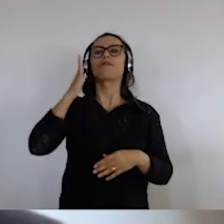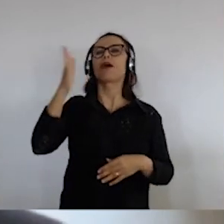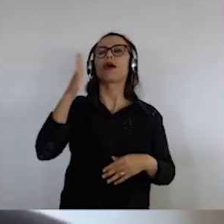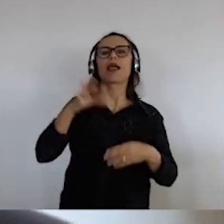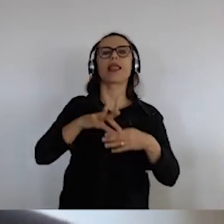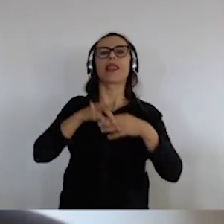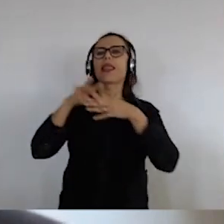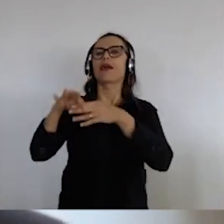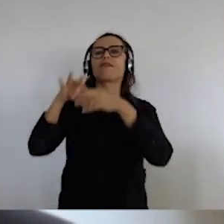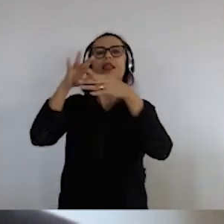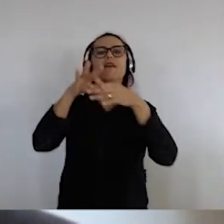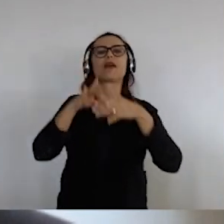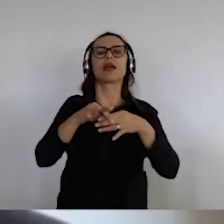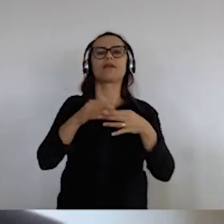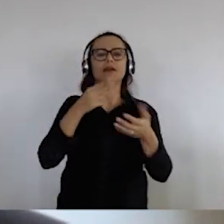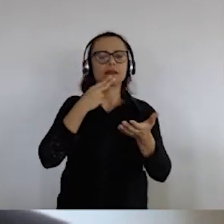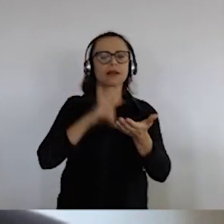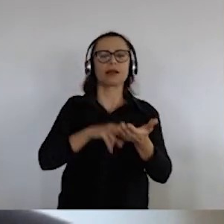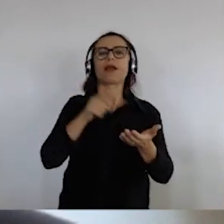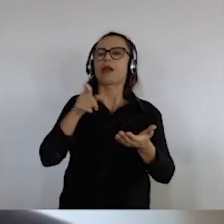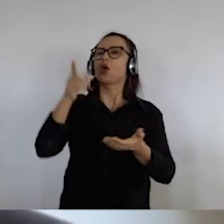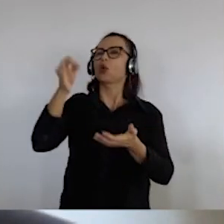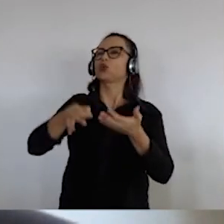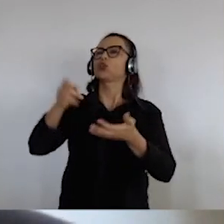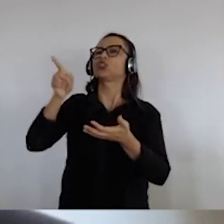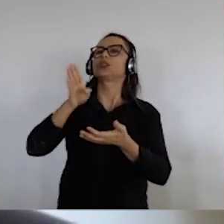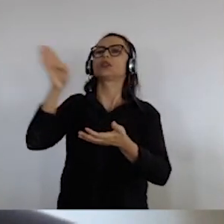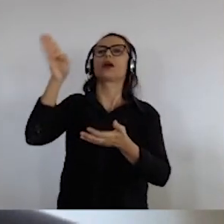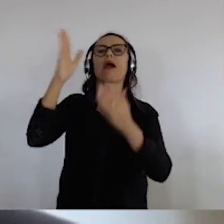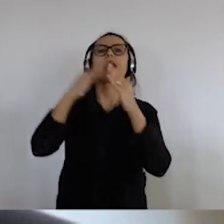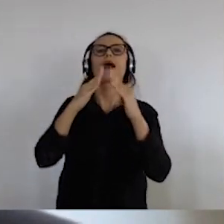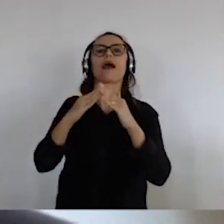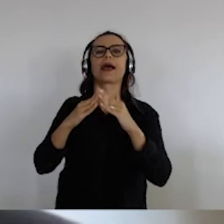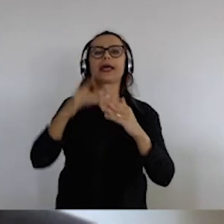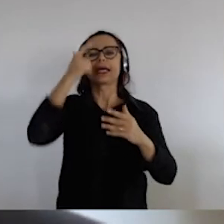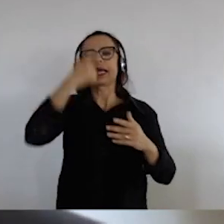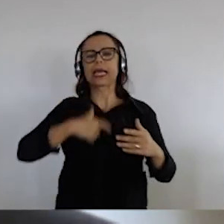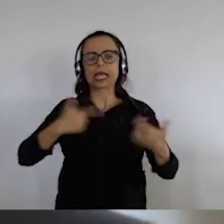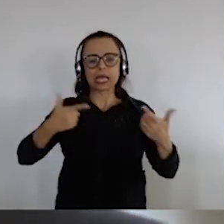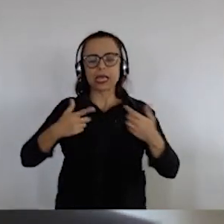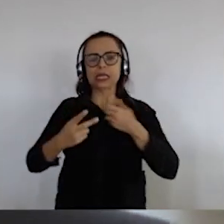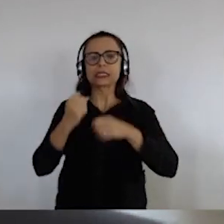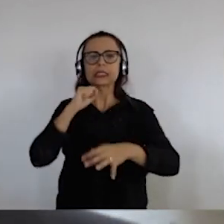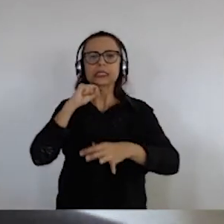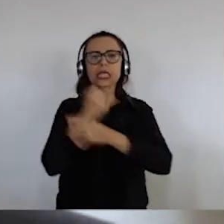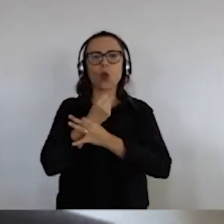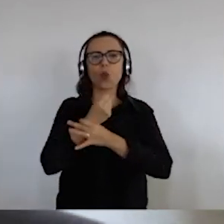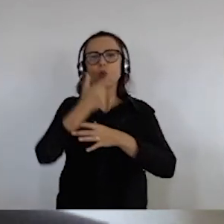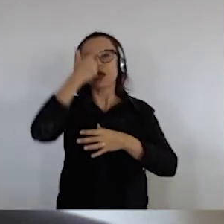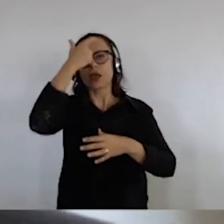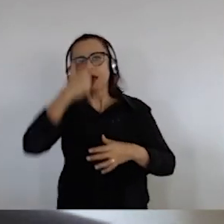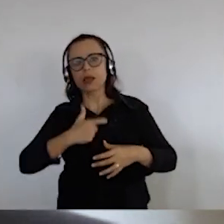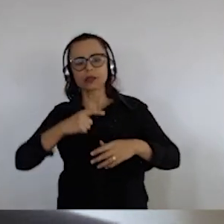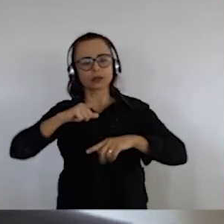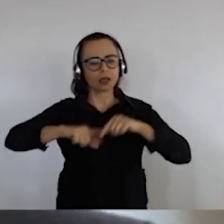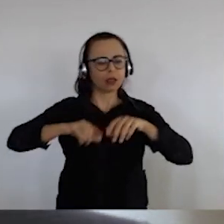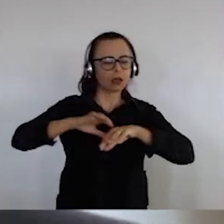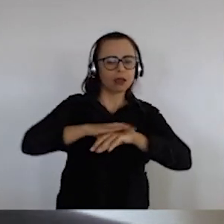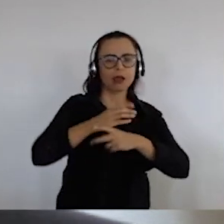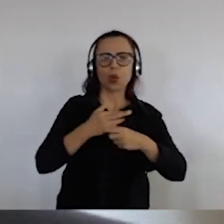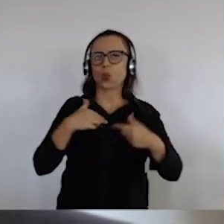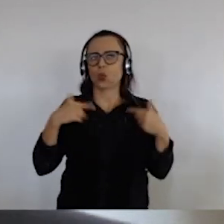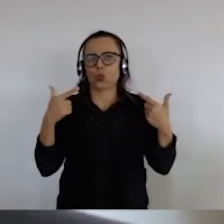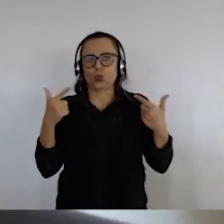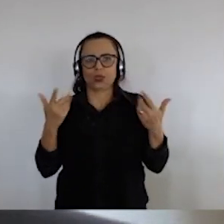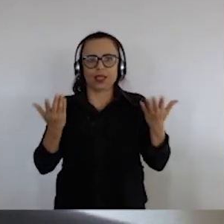de segurança adequados e estão alegando, e tem uma razão absoluta, de